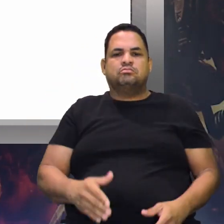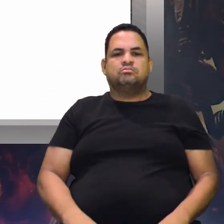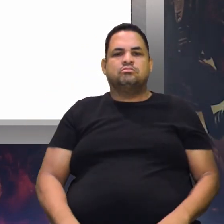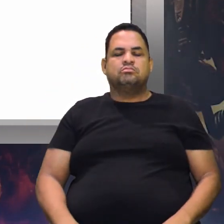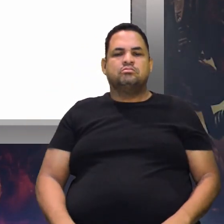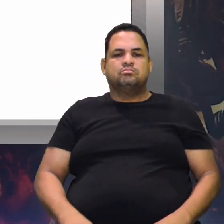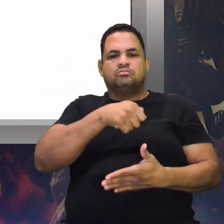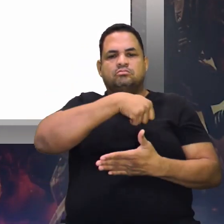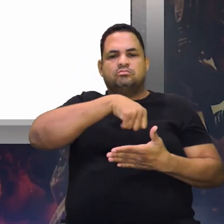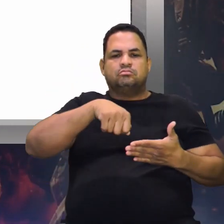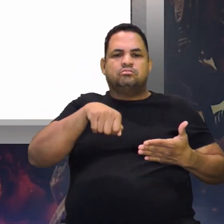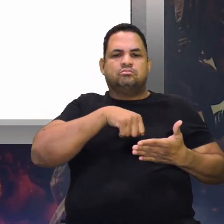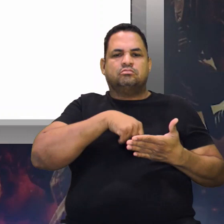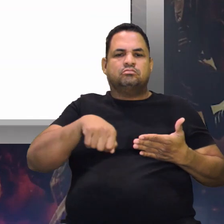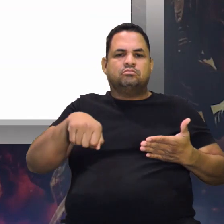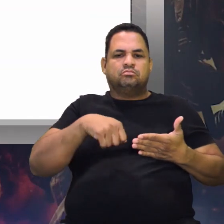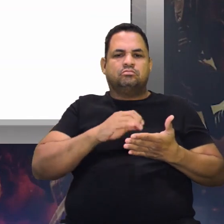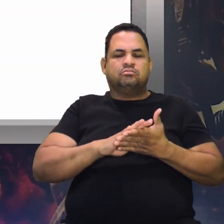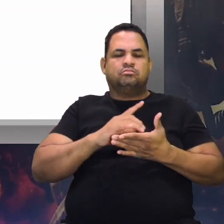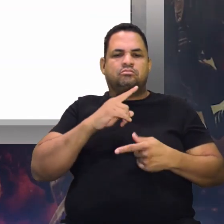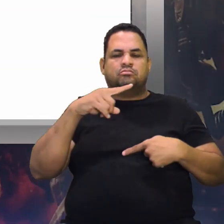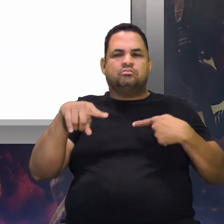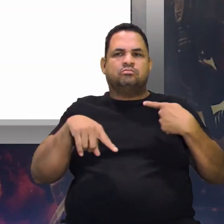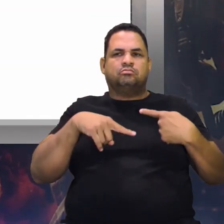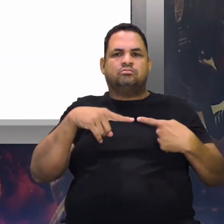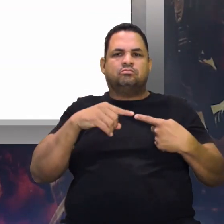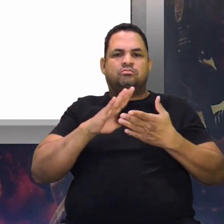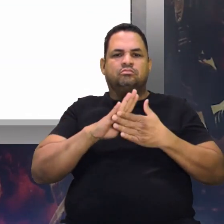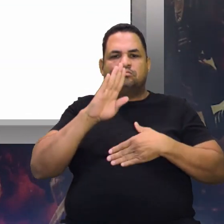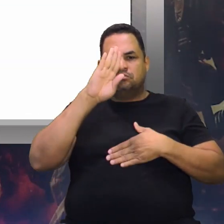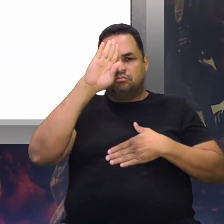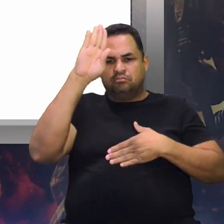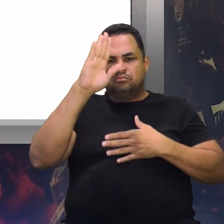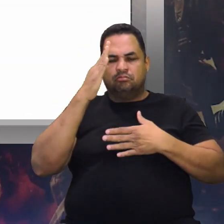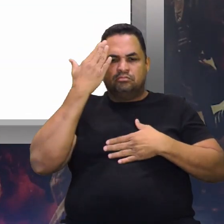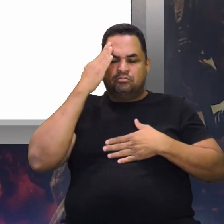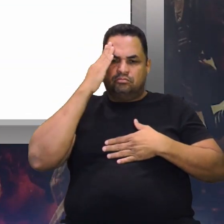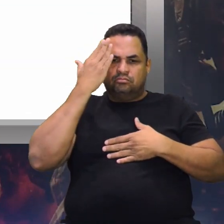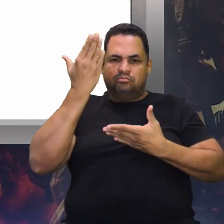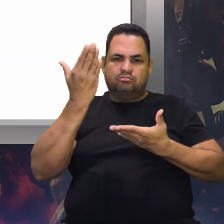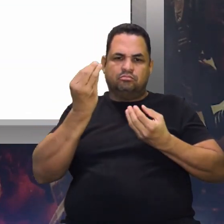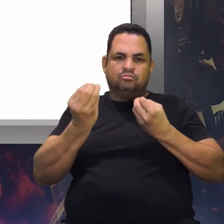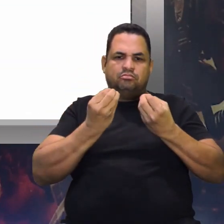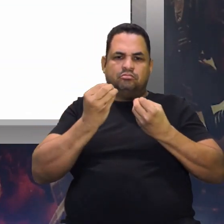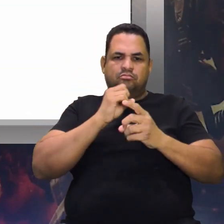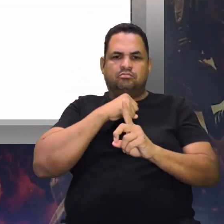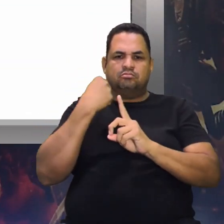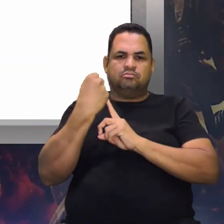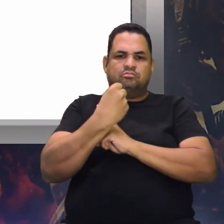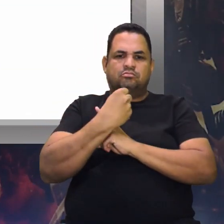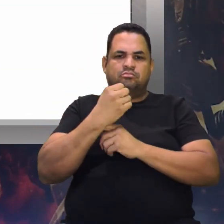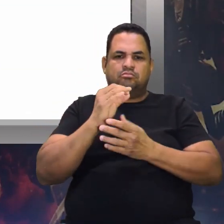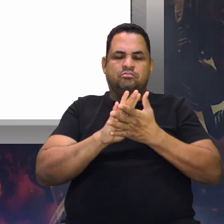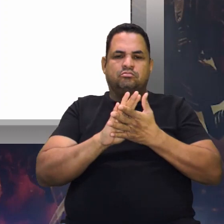ela vai ter um papel fundamental para entendermos como a sociedade egípcia se